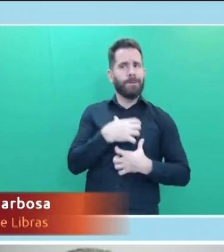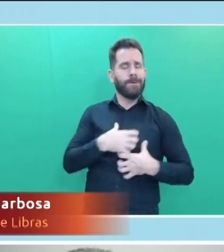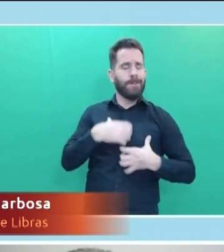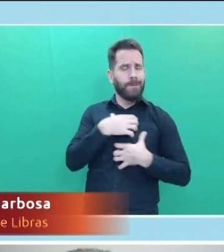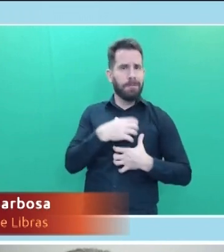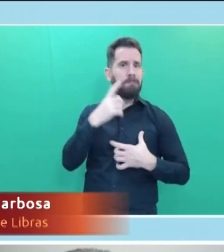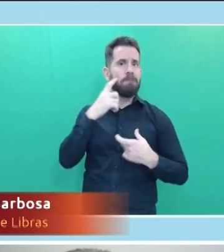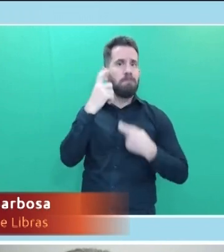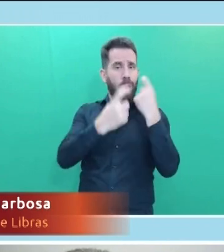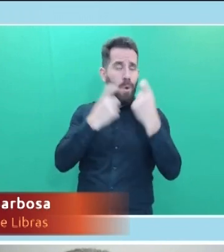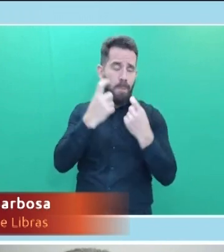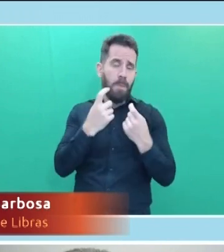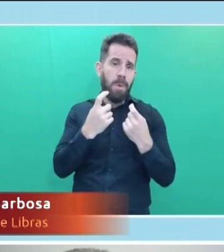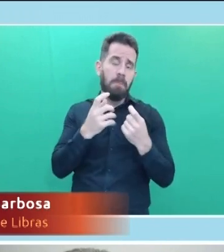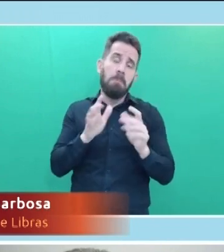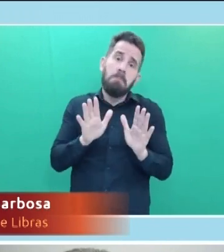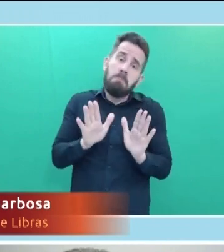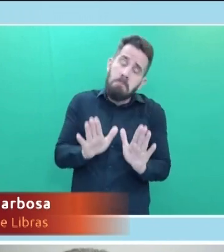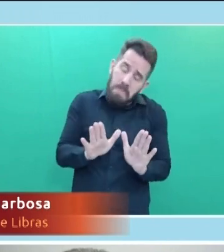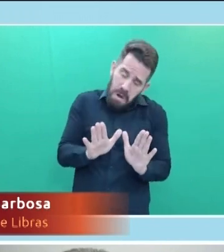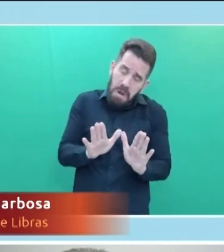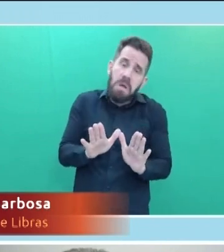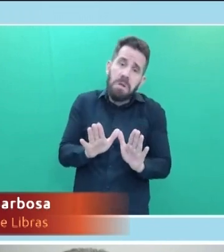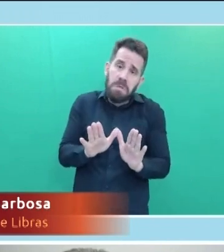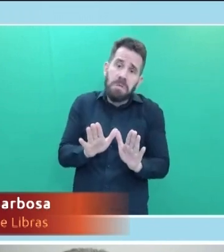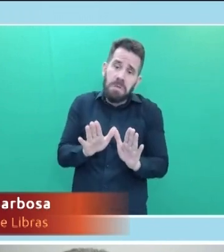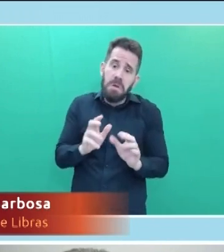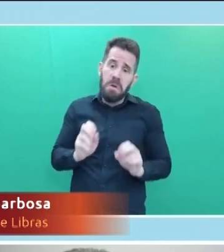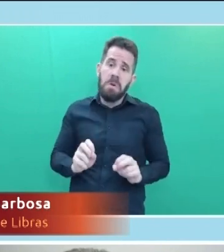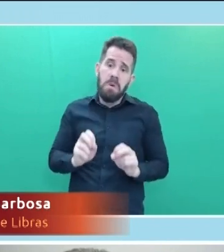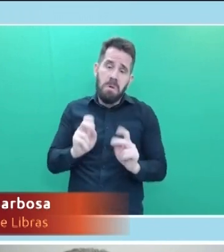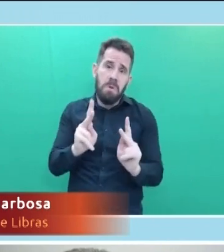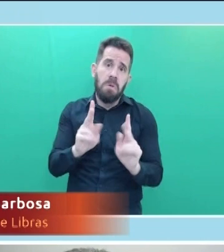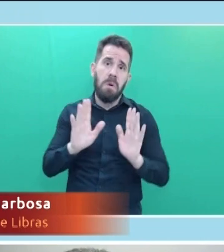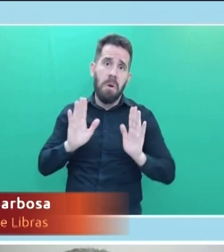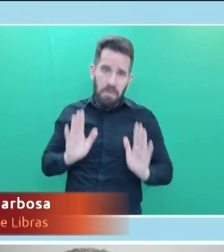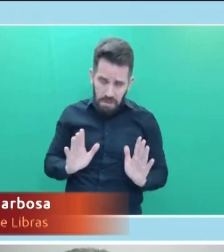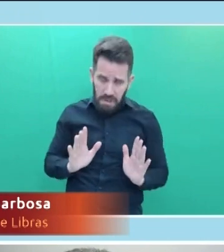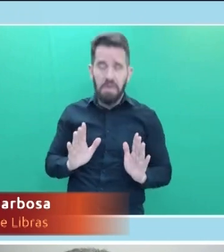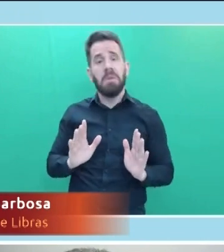mas quem é que vai